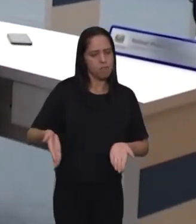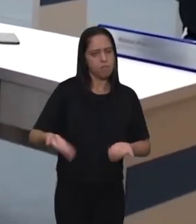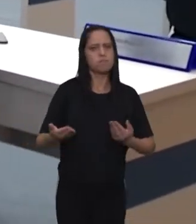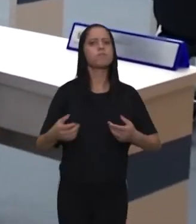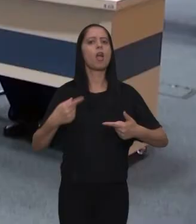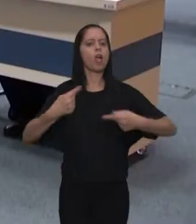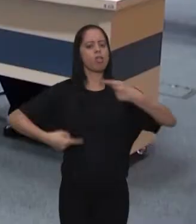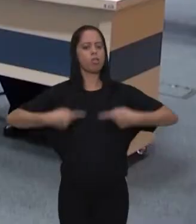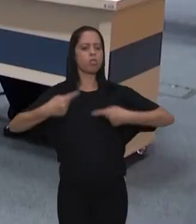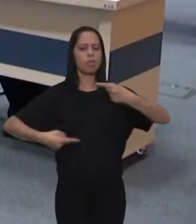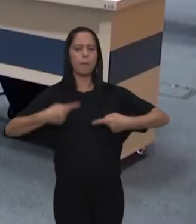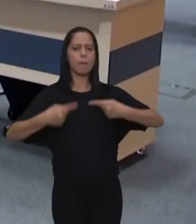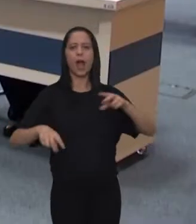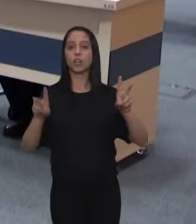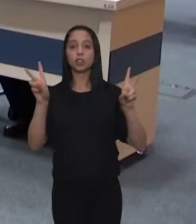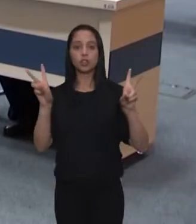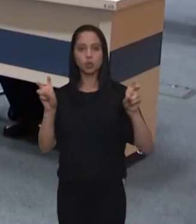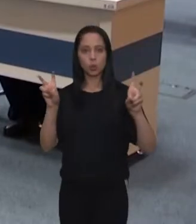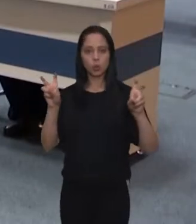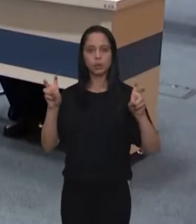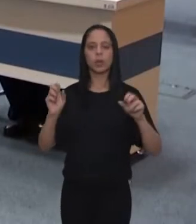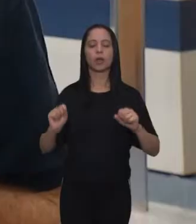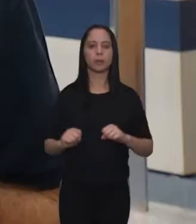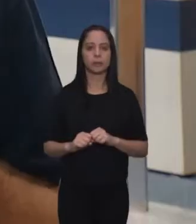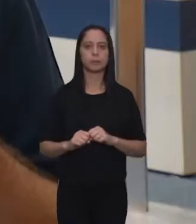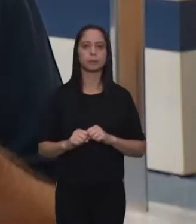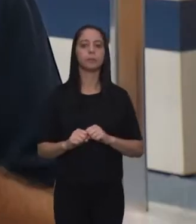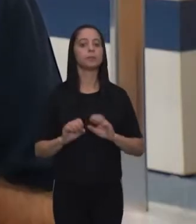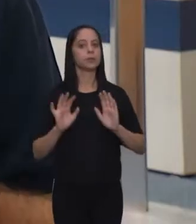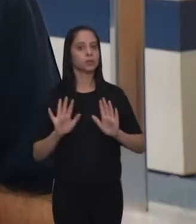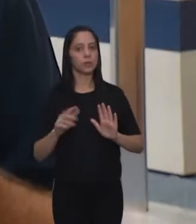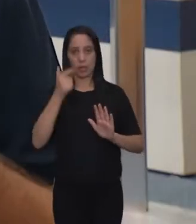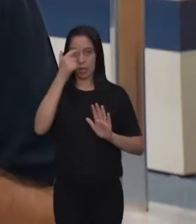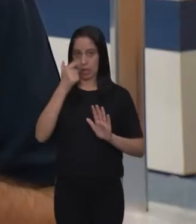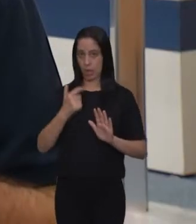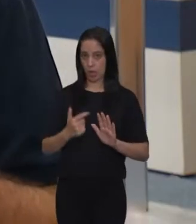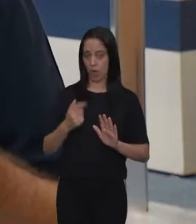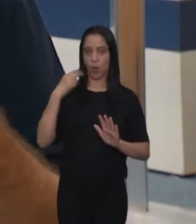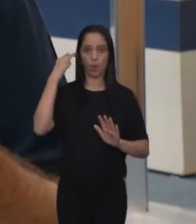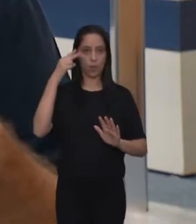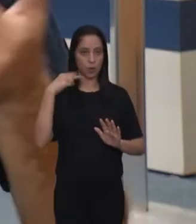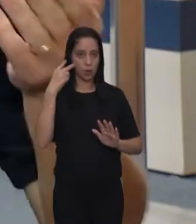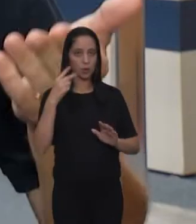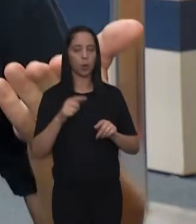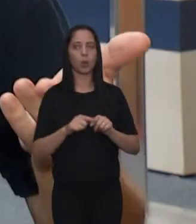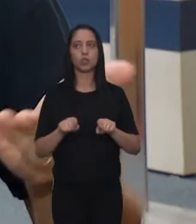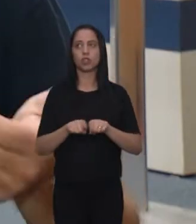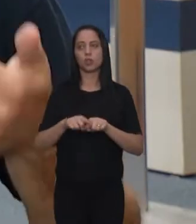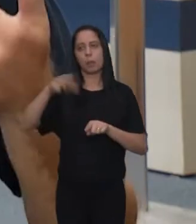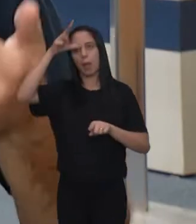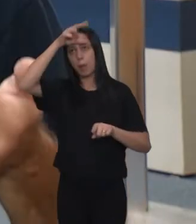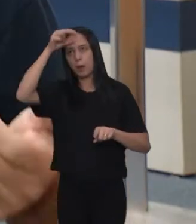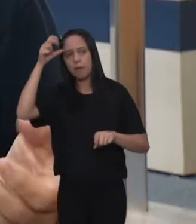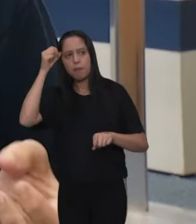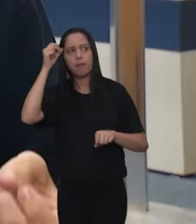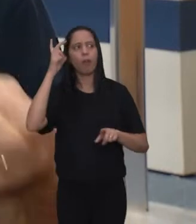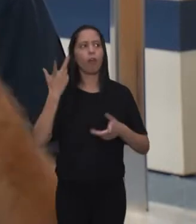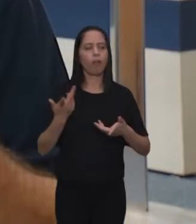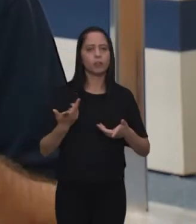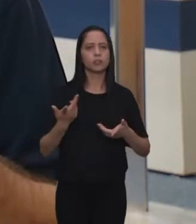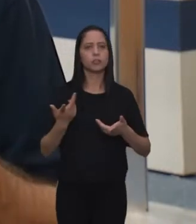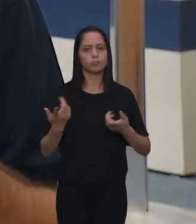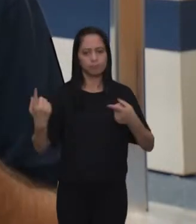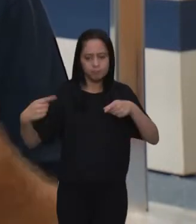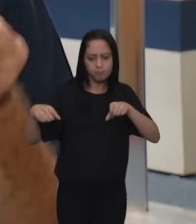debates e políticas públicas que abracem esta causa como autoridades vereadores o poder público Senhor Prefeito